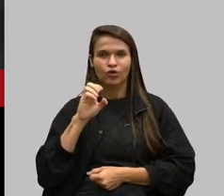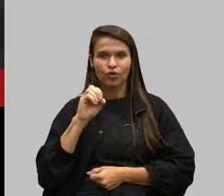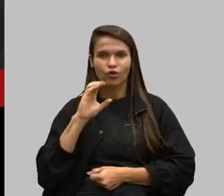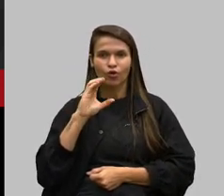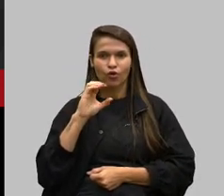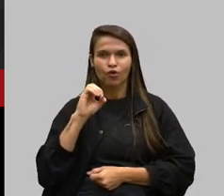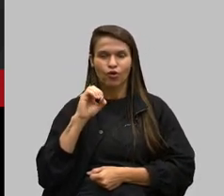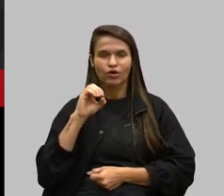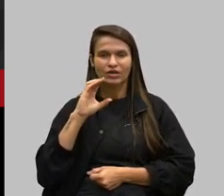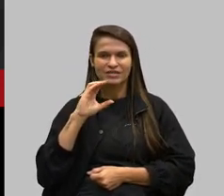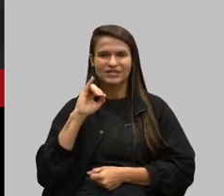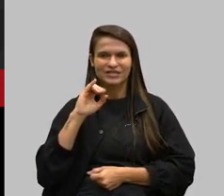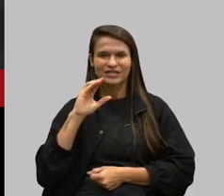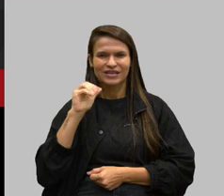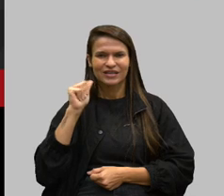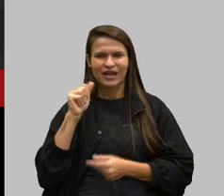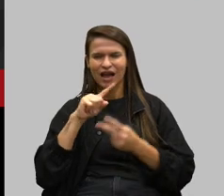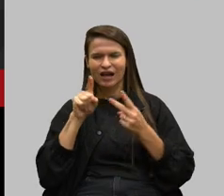meningocóccica